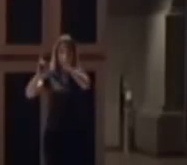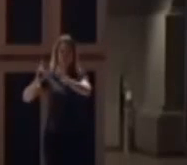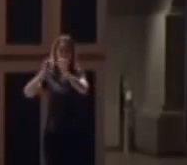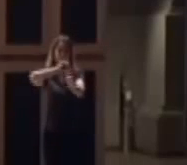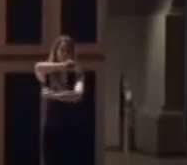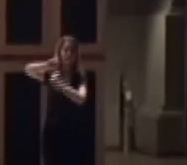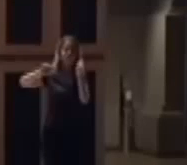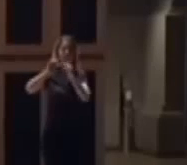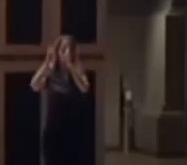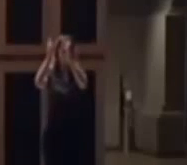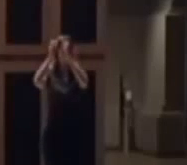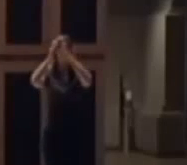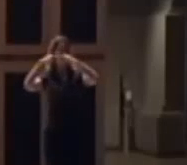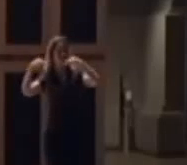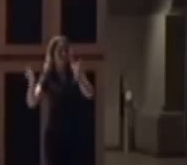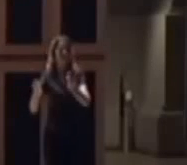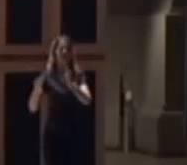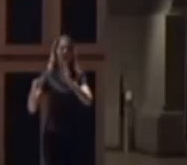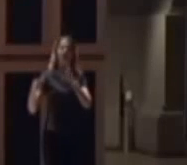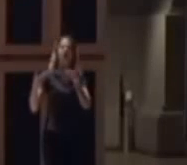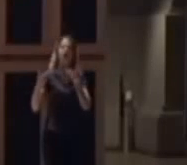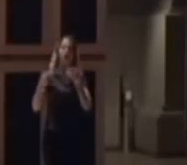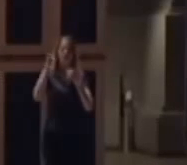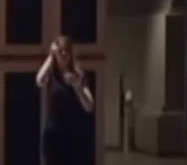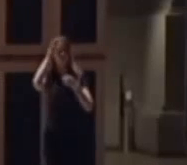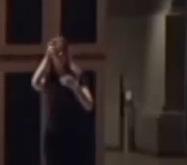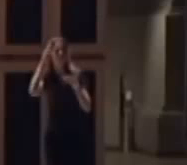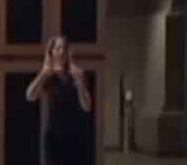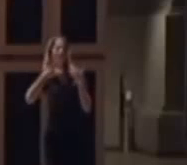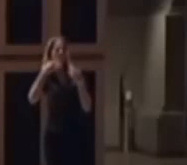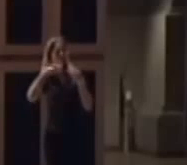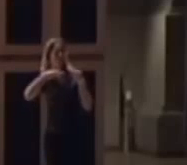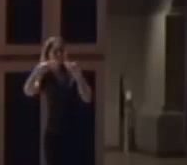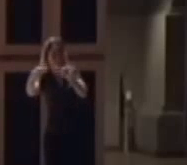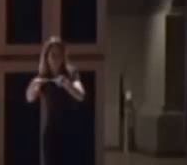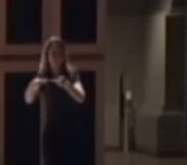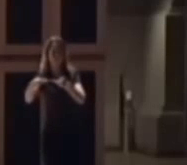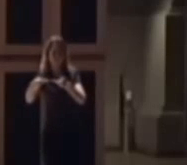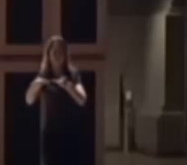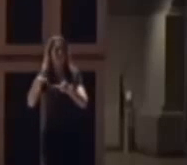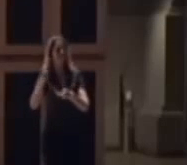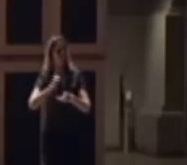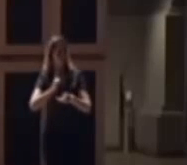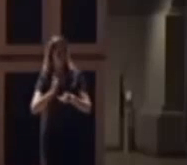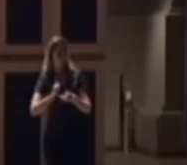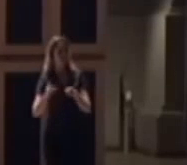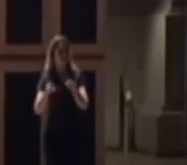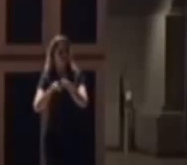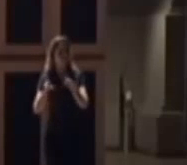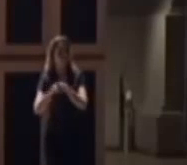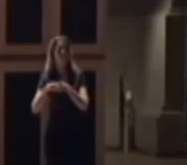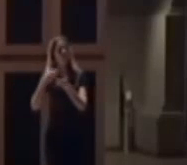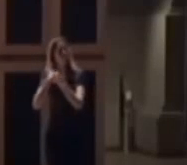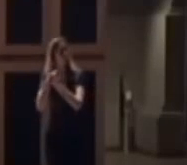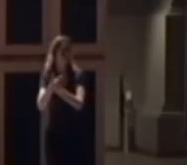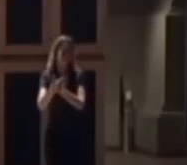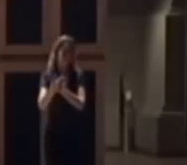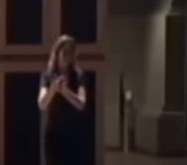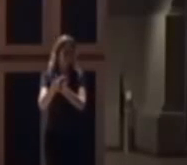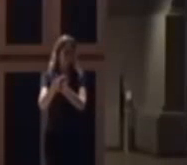museus, centros culturais, espaços diversos. E também é um modelo, como eu disse, muito pioneiro,